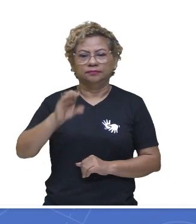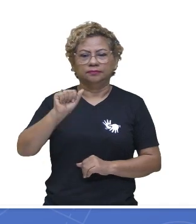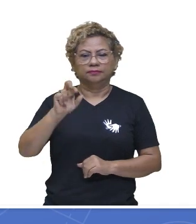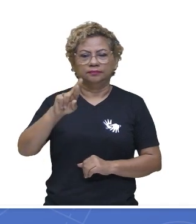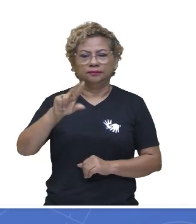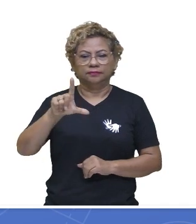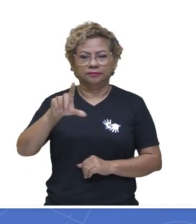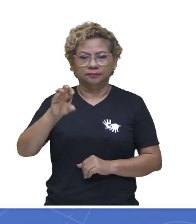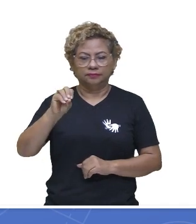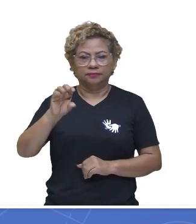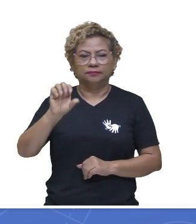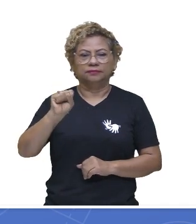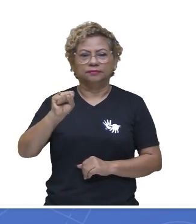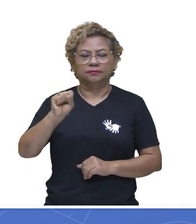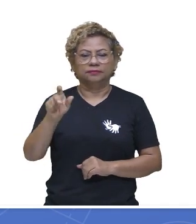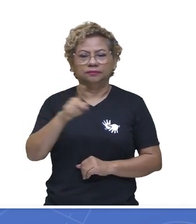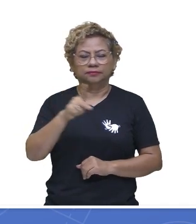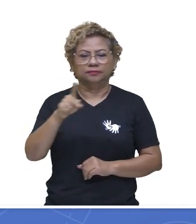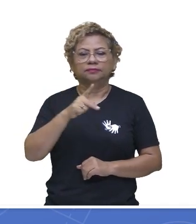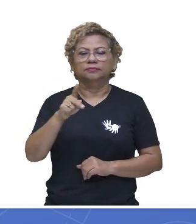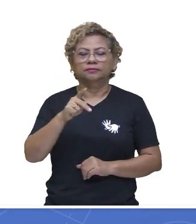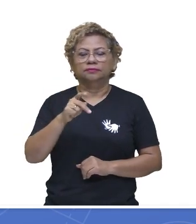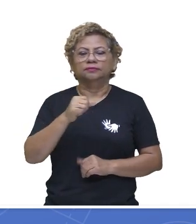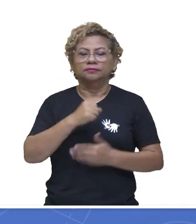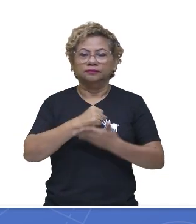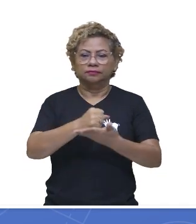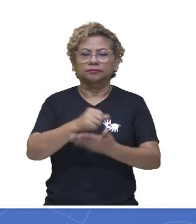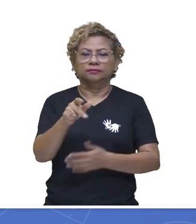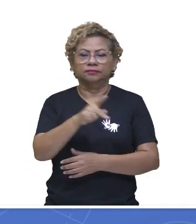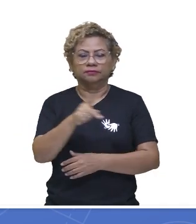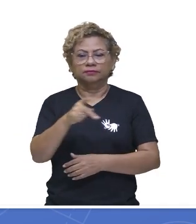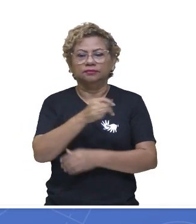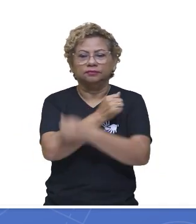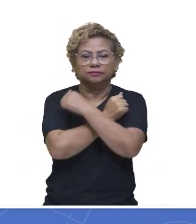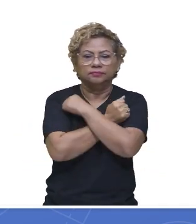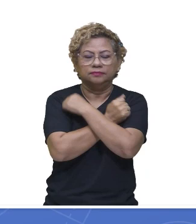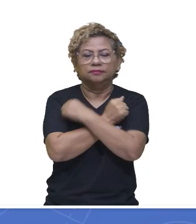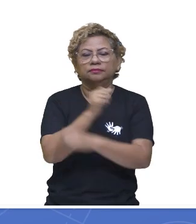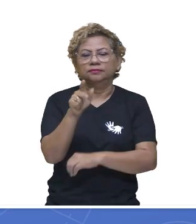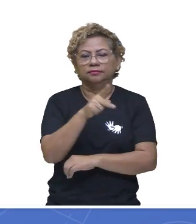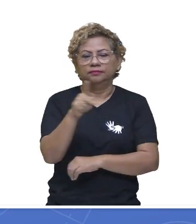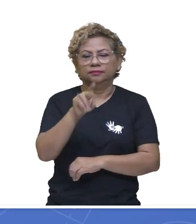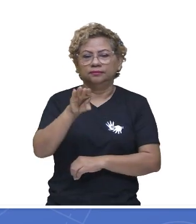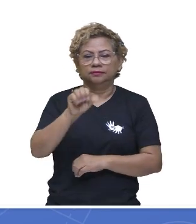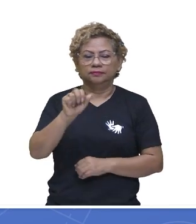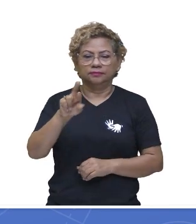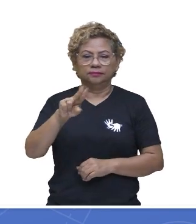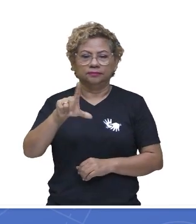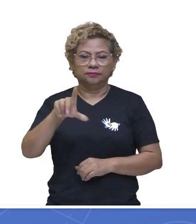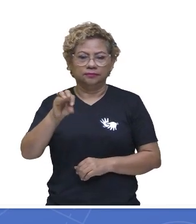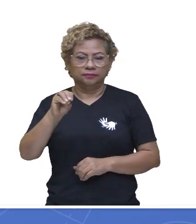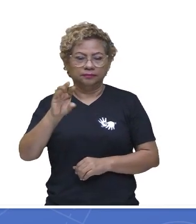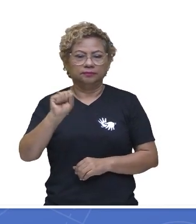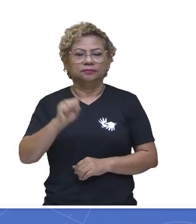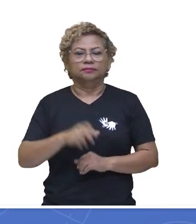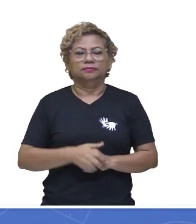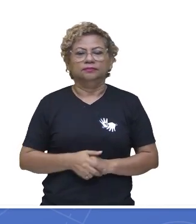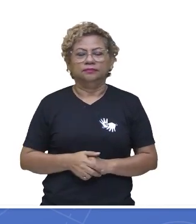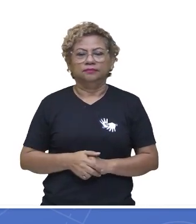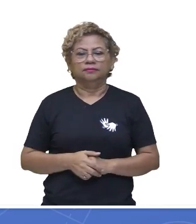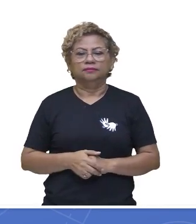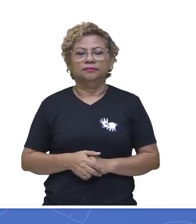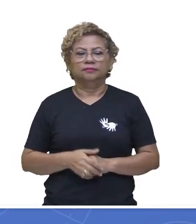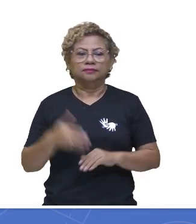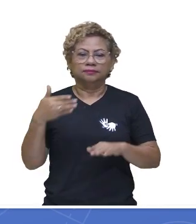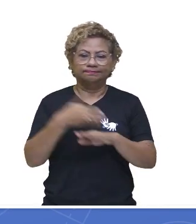Alberto, o professor Carlos Alberto acompanhando o chat, um abraço professor Carlos, tá? Bom, então essas são as nossas participações, tem bastante